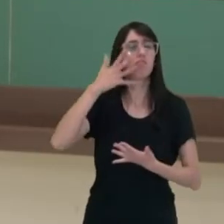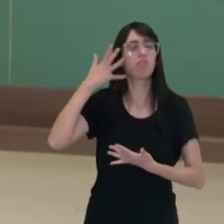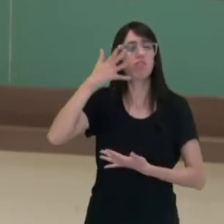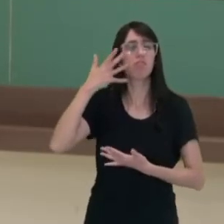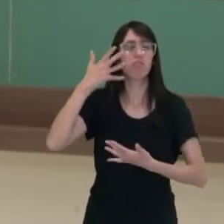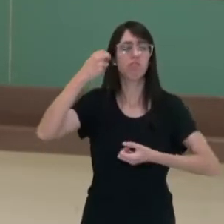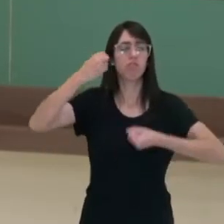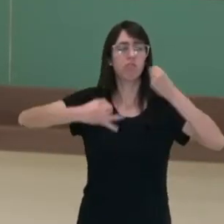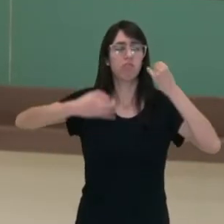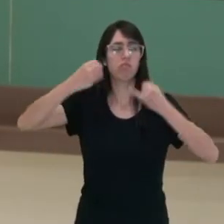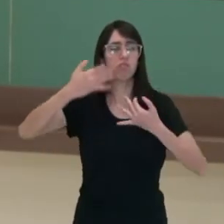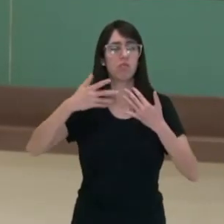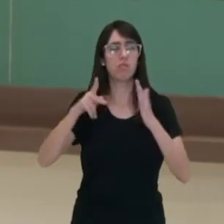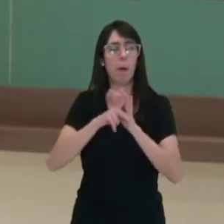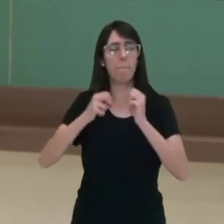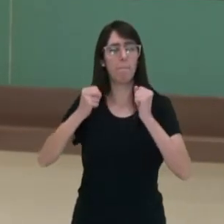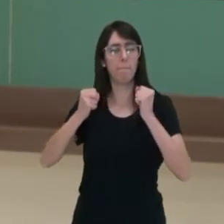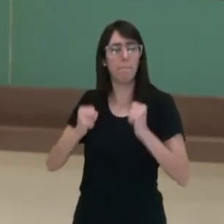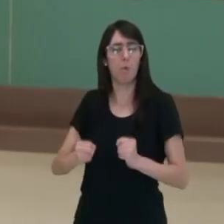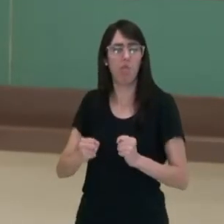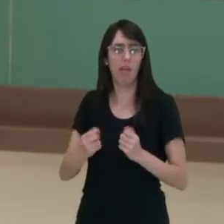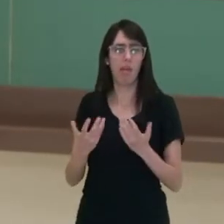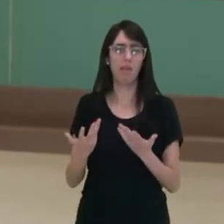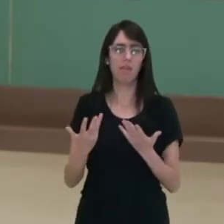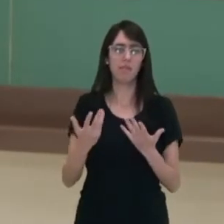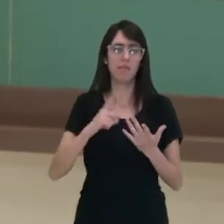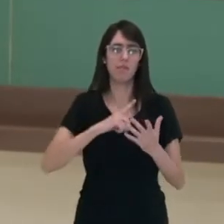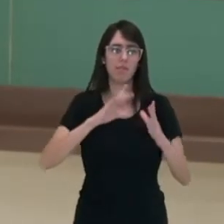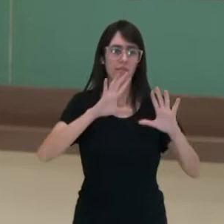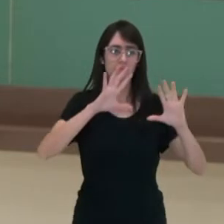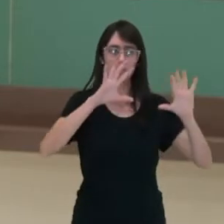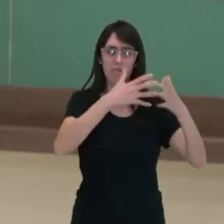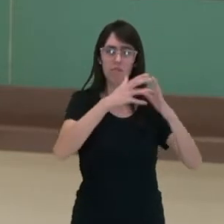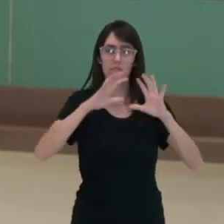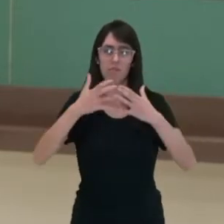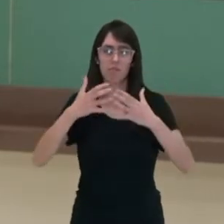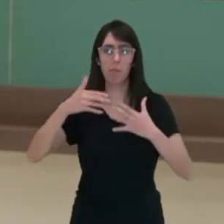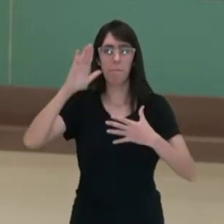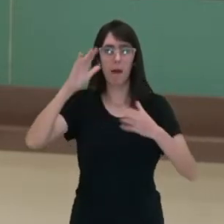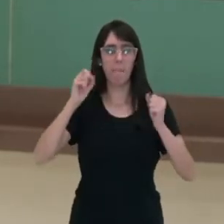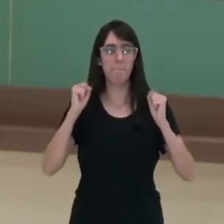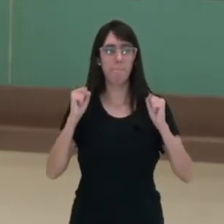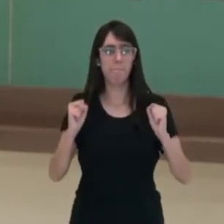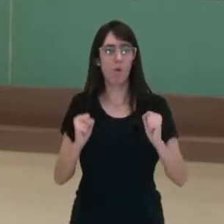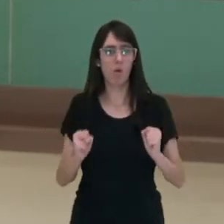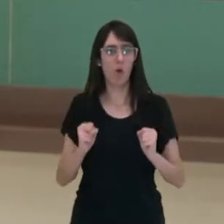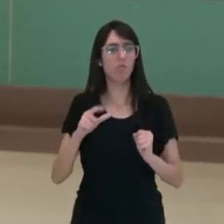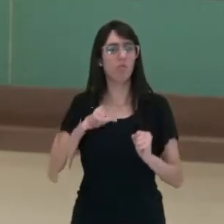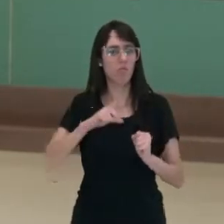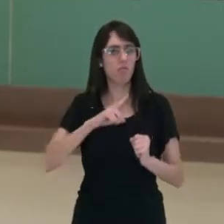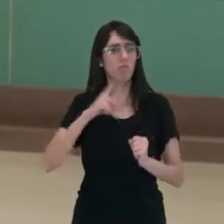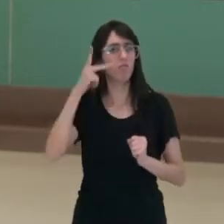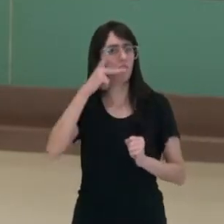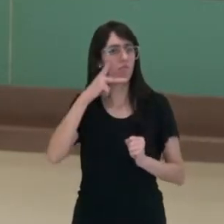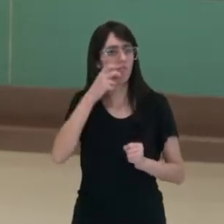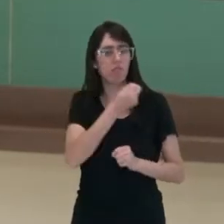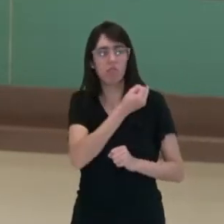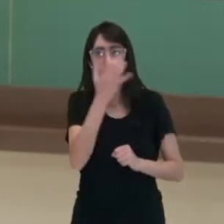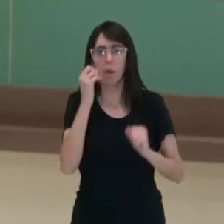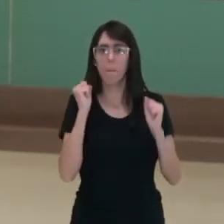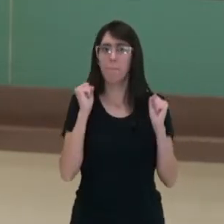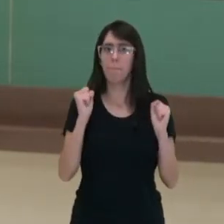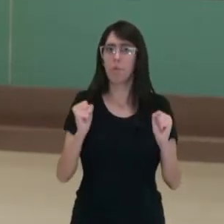midiáticos, discursos de poder, né, de classes mais poderosas, simbolicamente, politicamente,